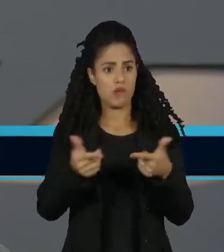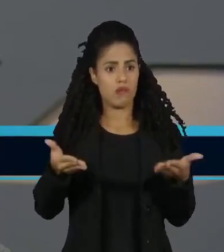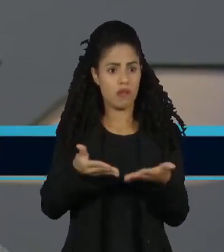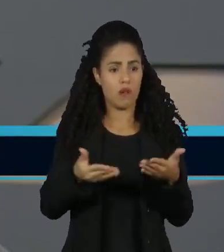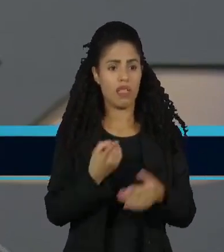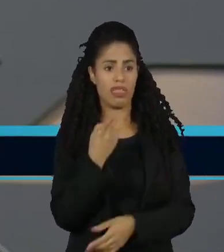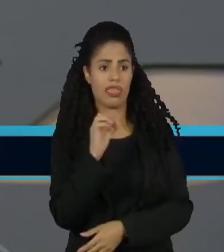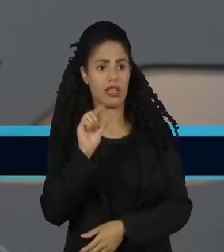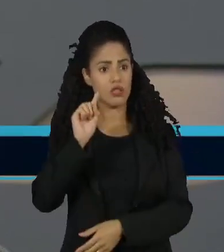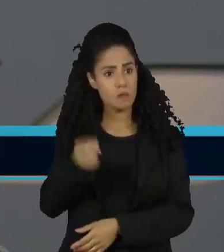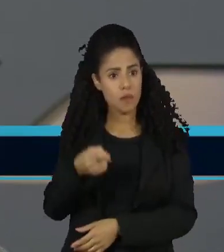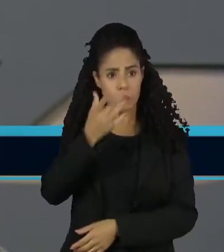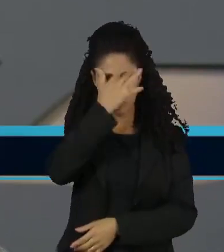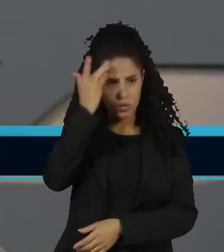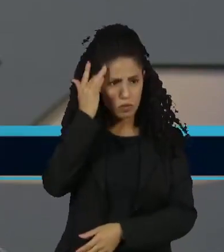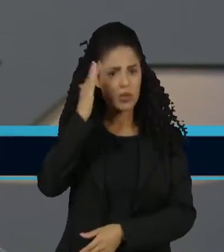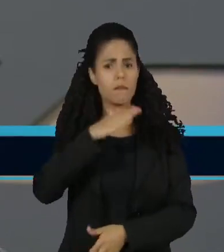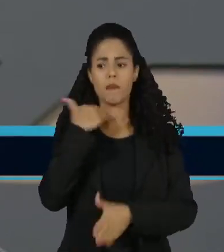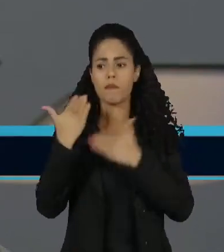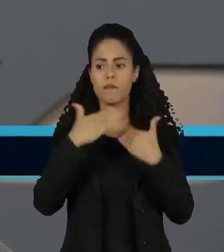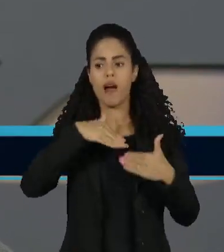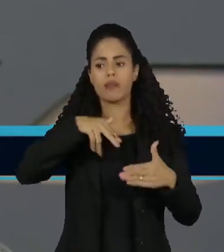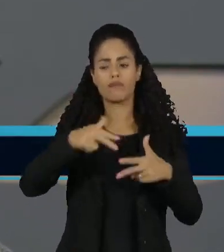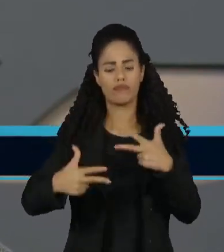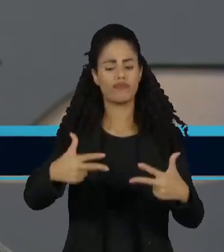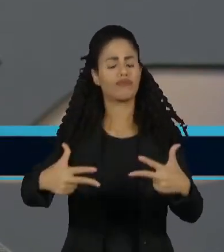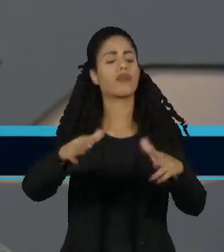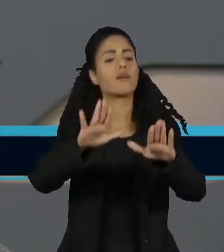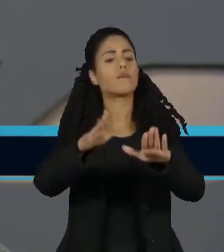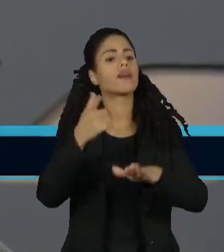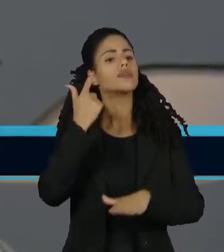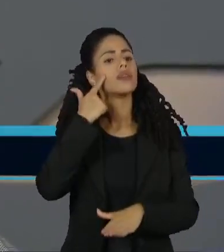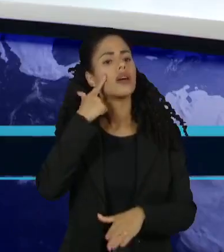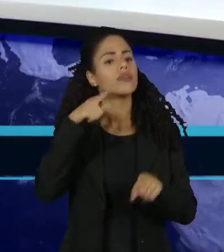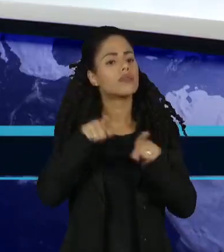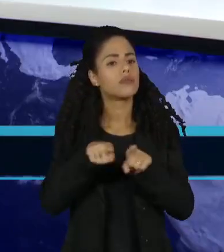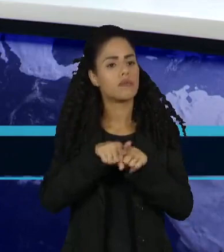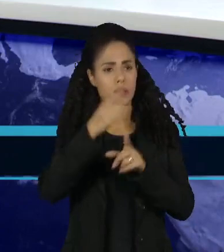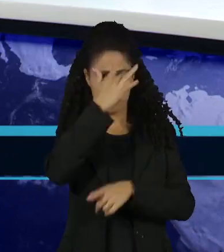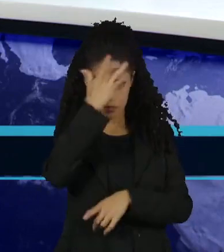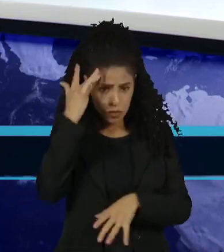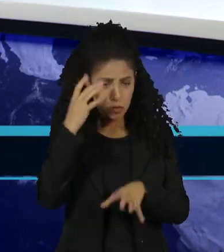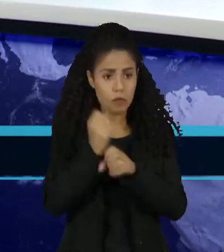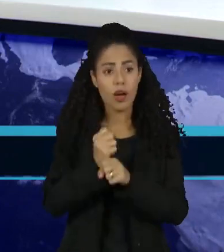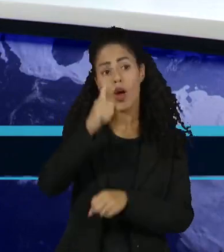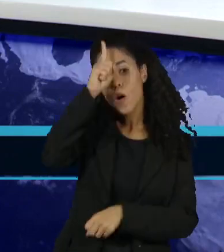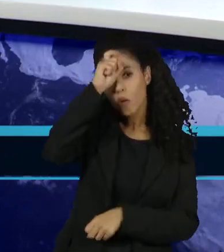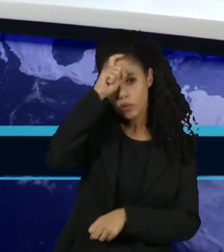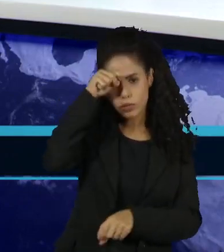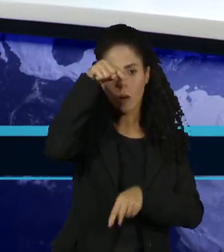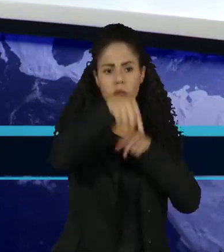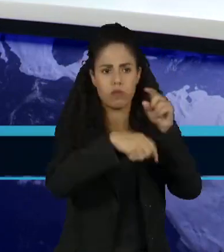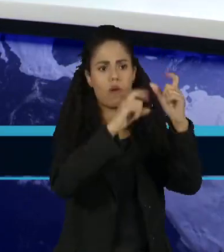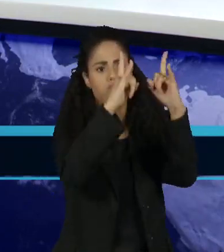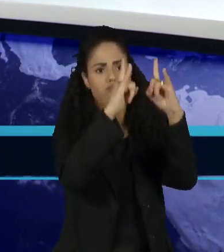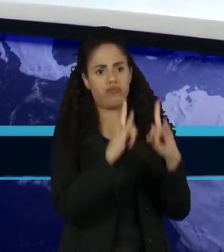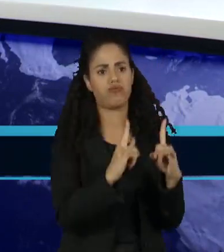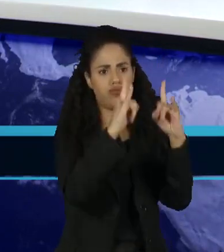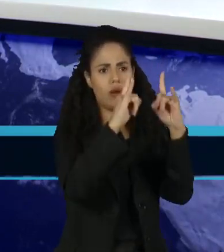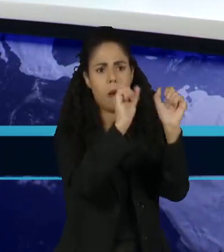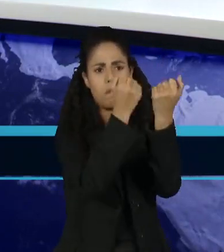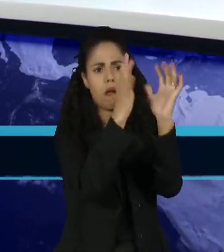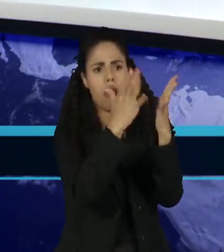mortos, mais as pessoas que estão desalojadas, as pessoas, inclusive, em hospitais, né? Já houve bombardeio em hospitais,